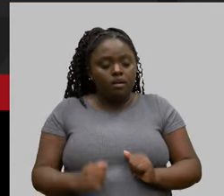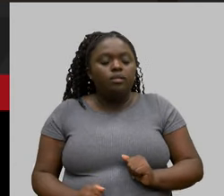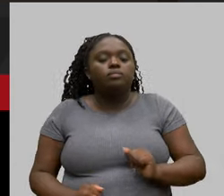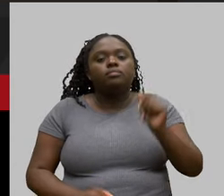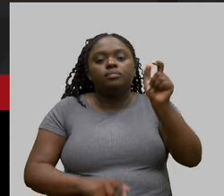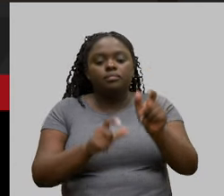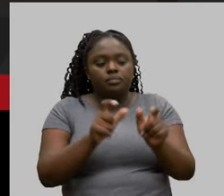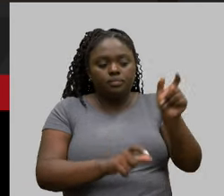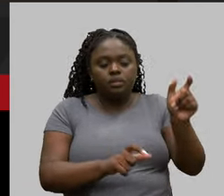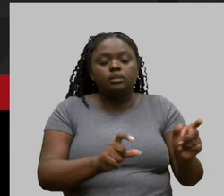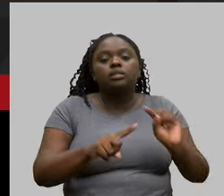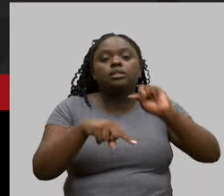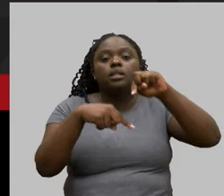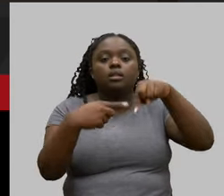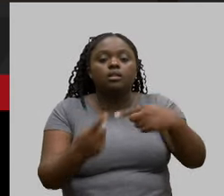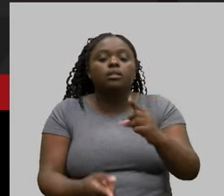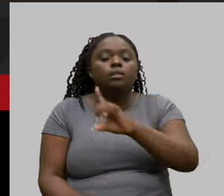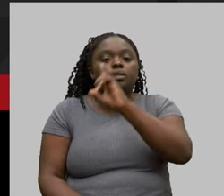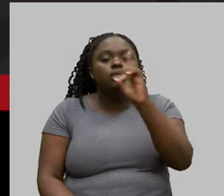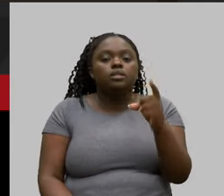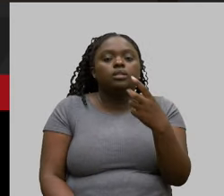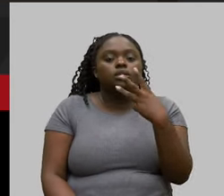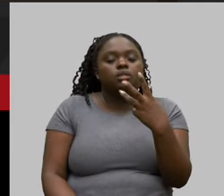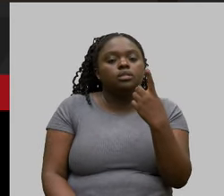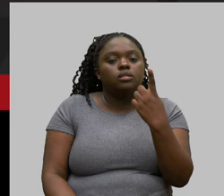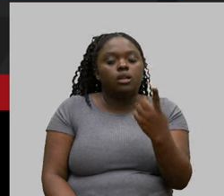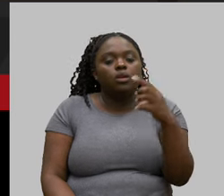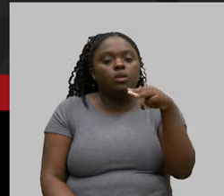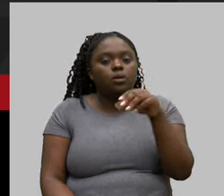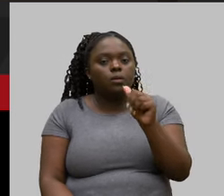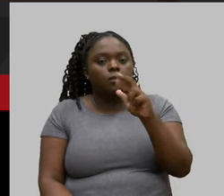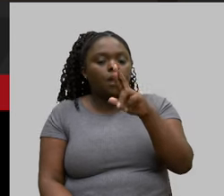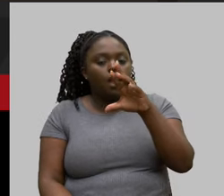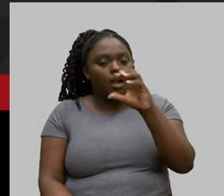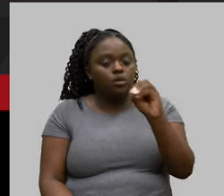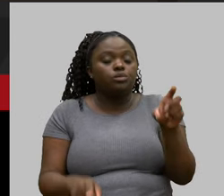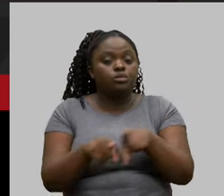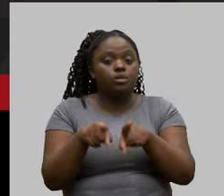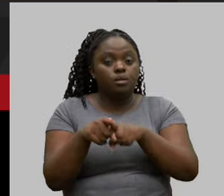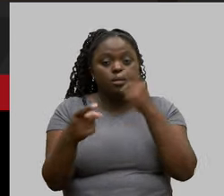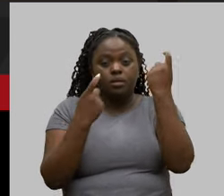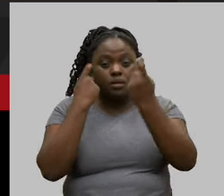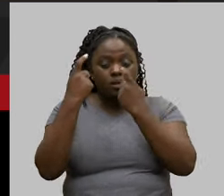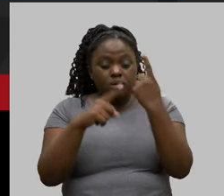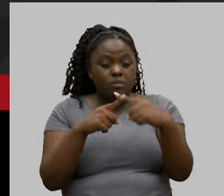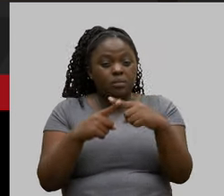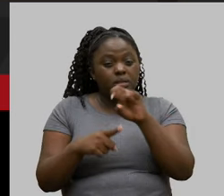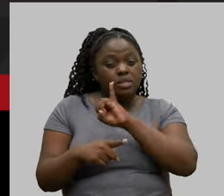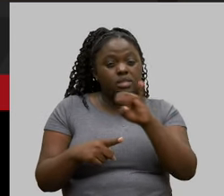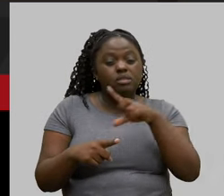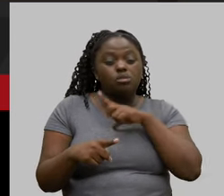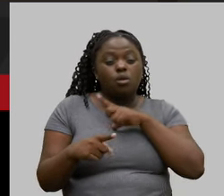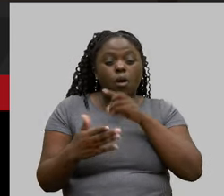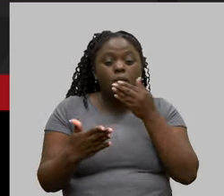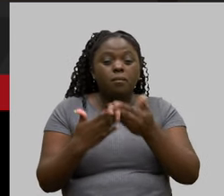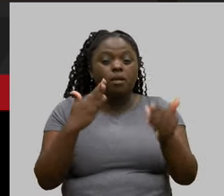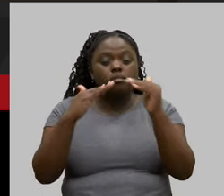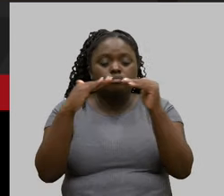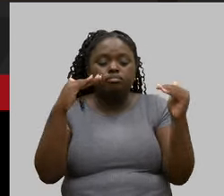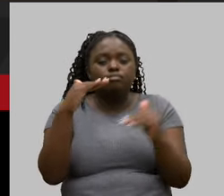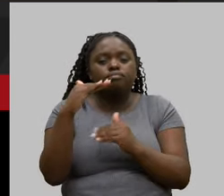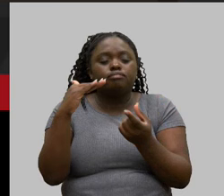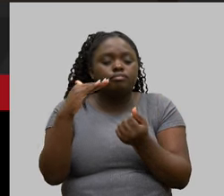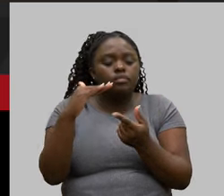após 31 de Março a gente vê com uma certa preocupação porque se eu tiver um déficit atuarial e eu e eu tô eh